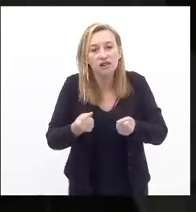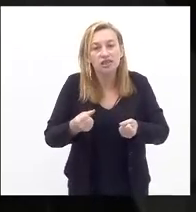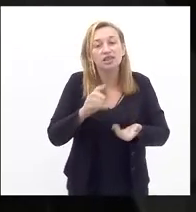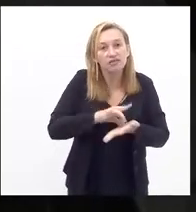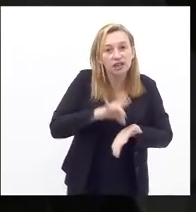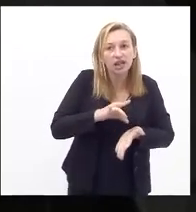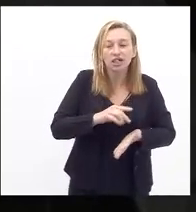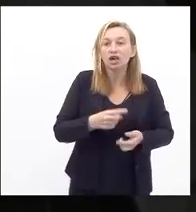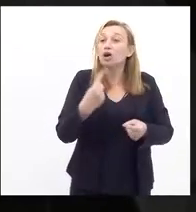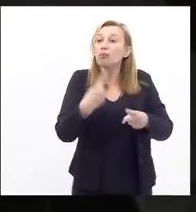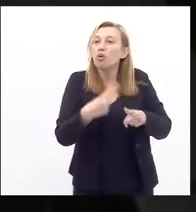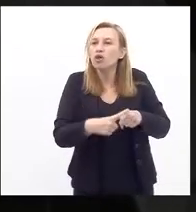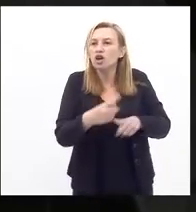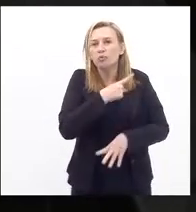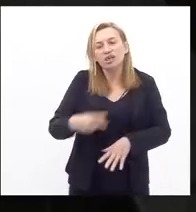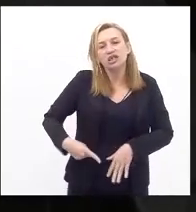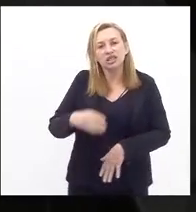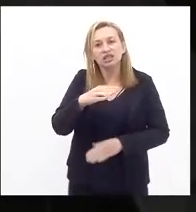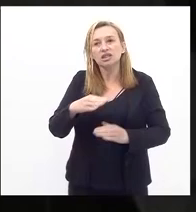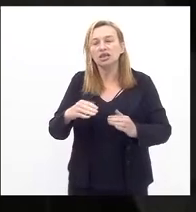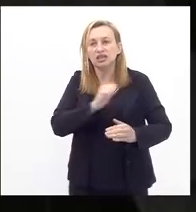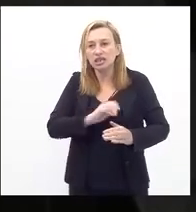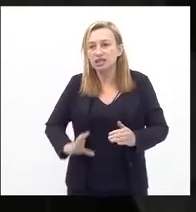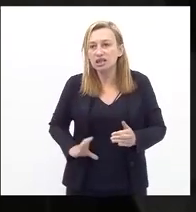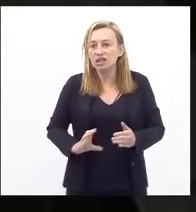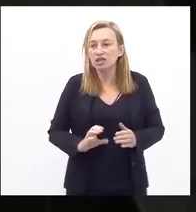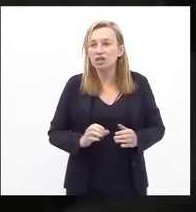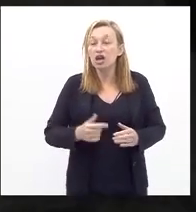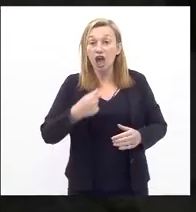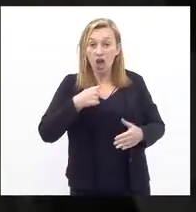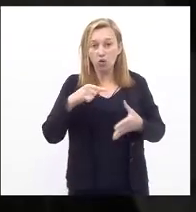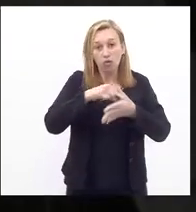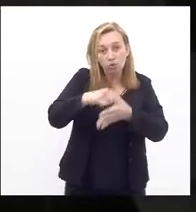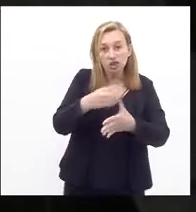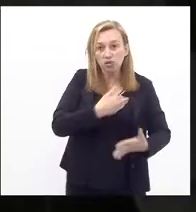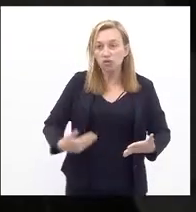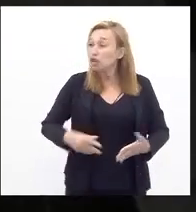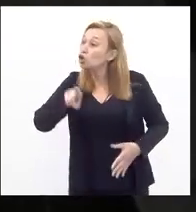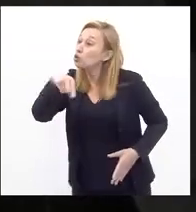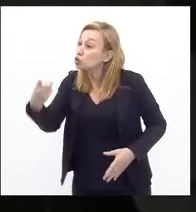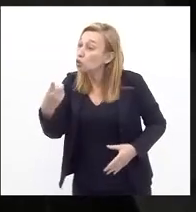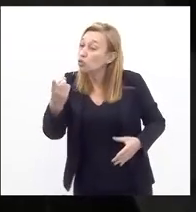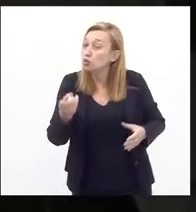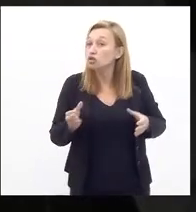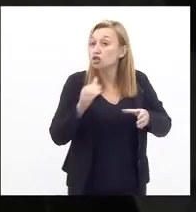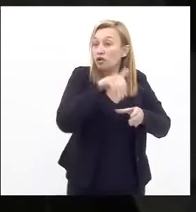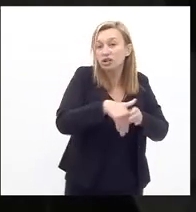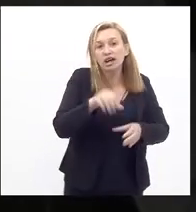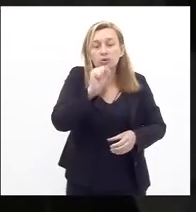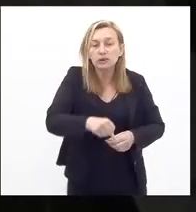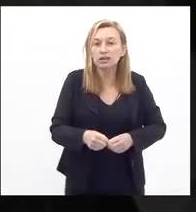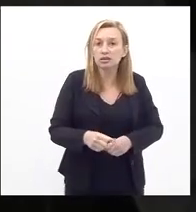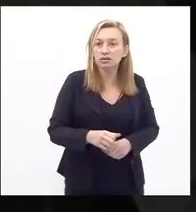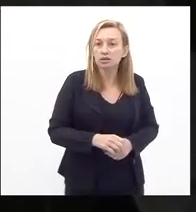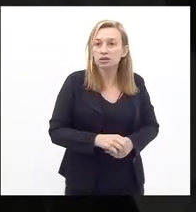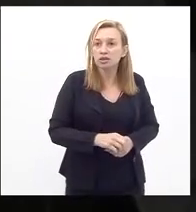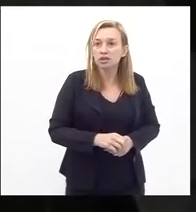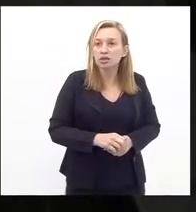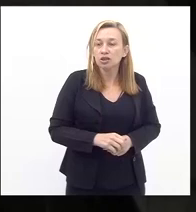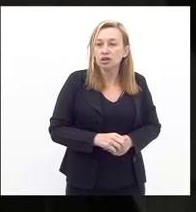Verdade porque o presente dessa Juliano Eu quando lembra do governo e os demais membros que votaram sim